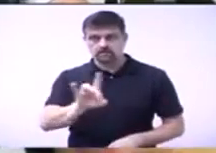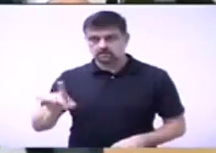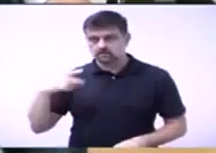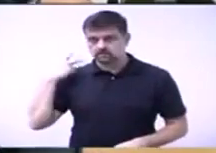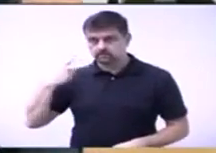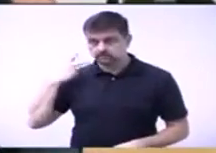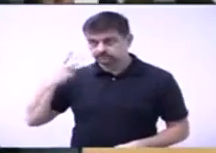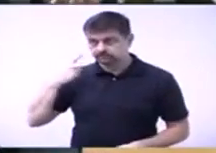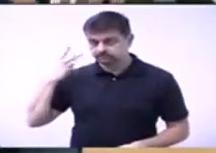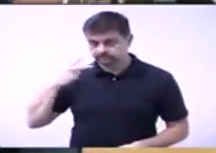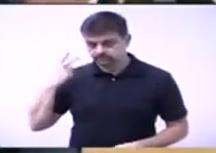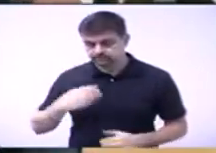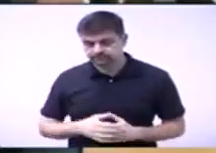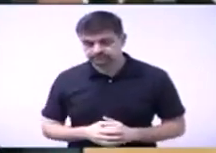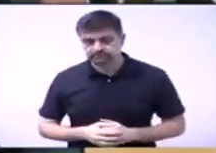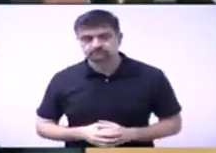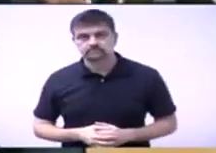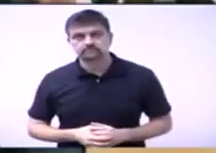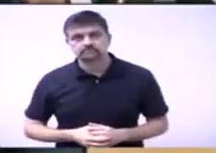opção.